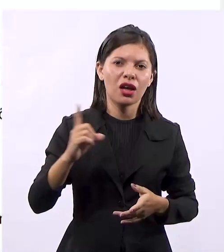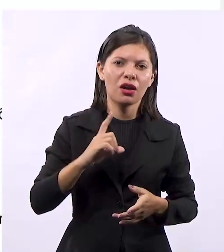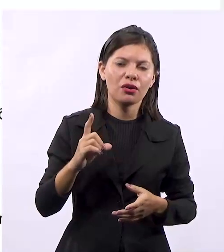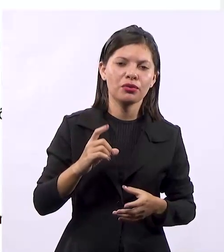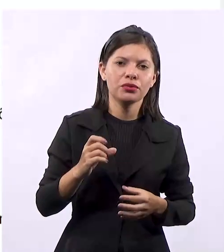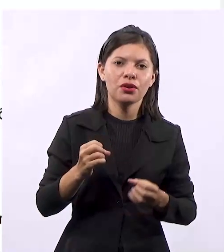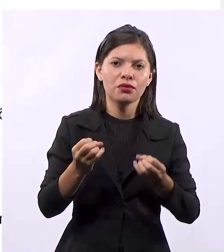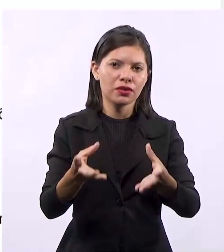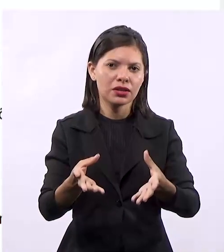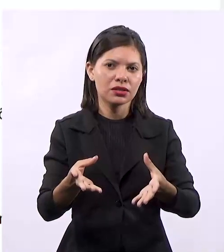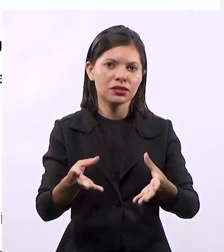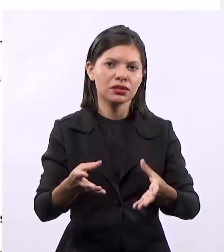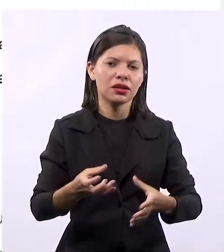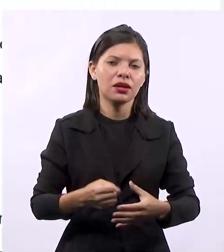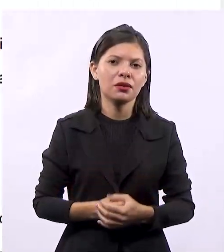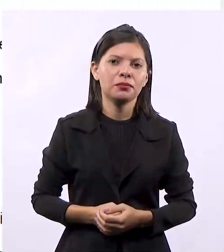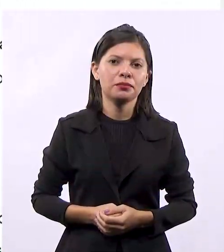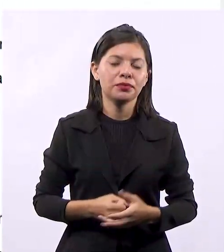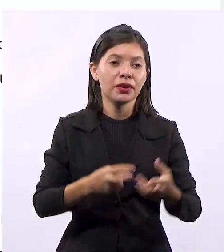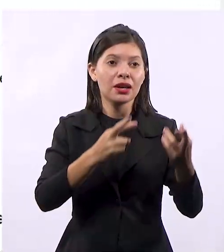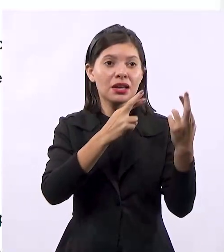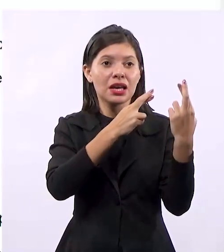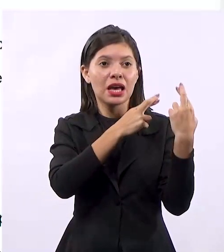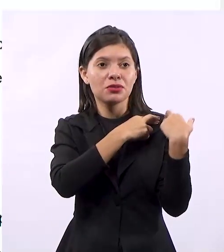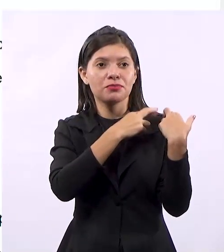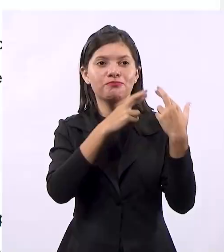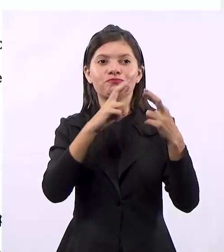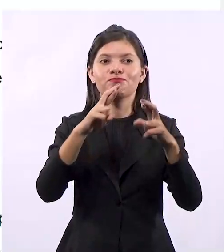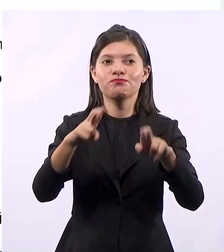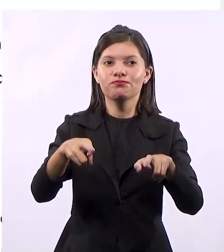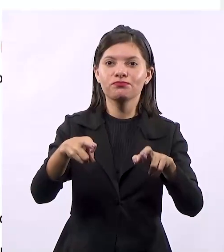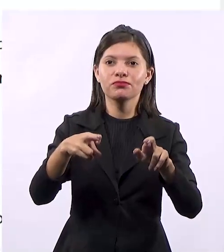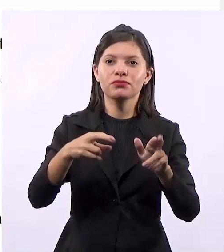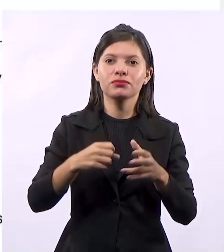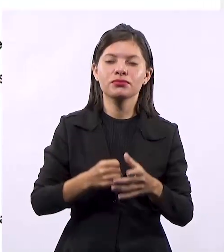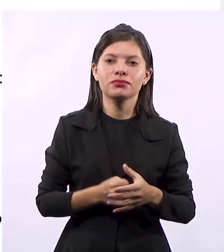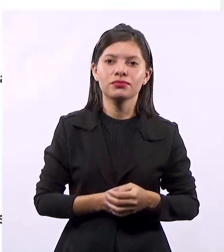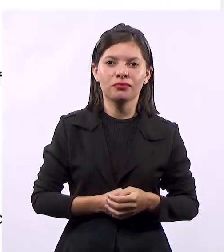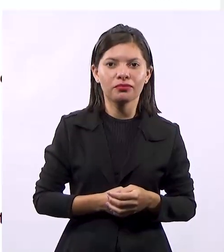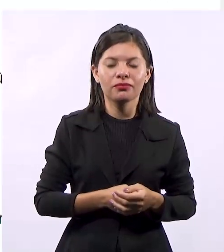poder público ou sua oferta irregular importa